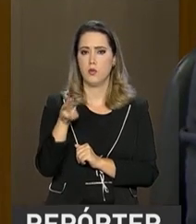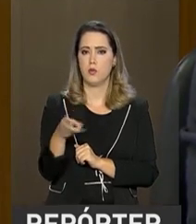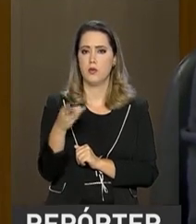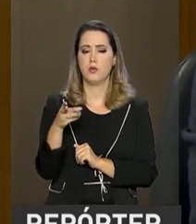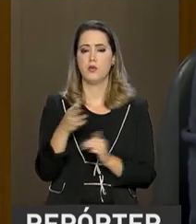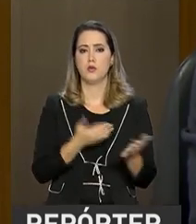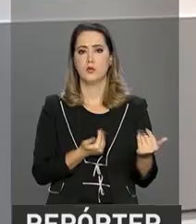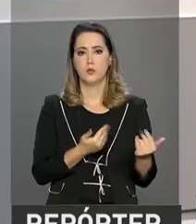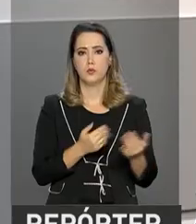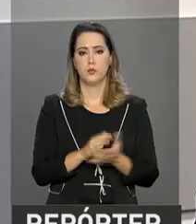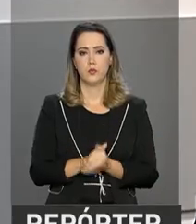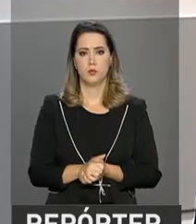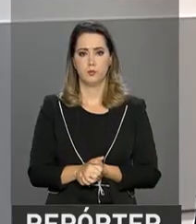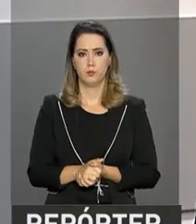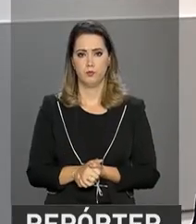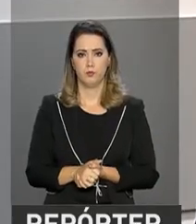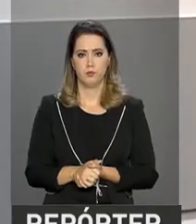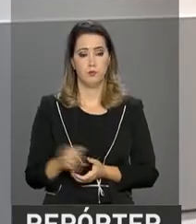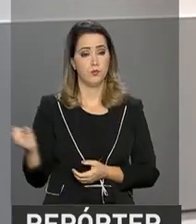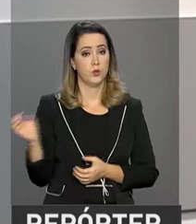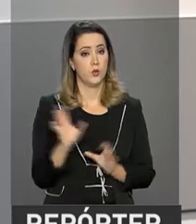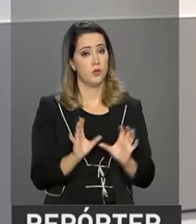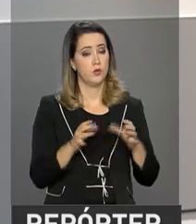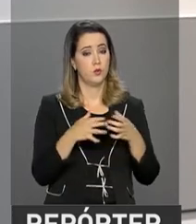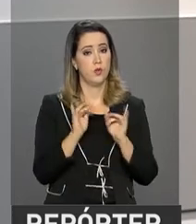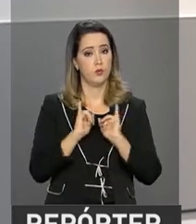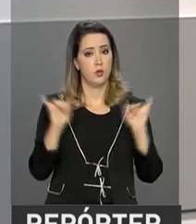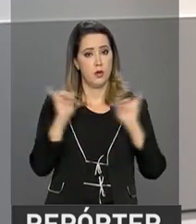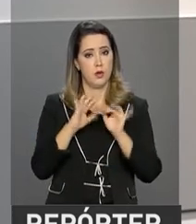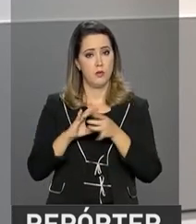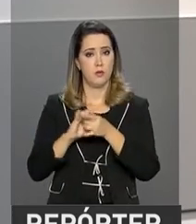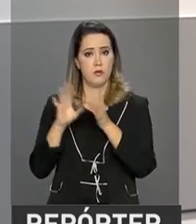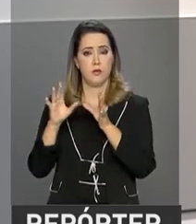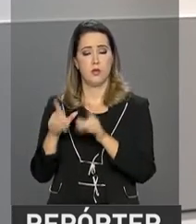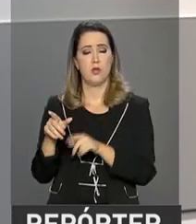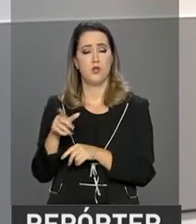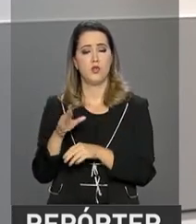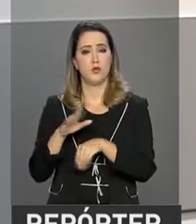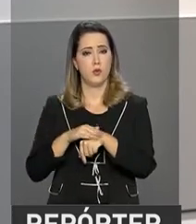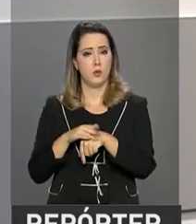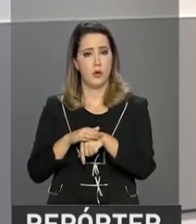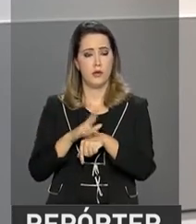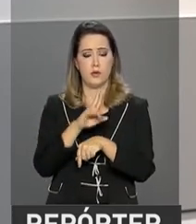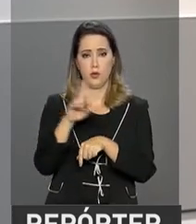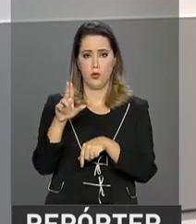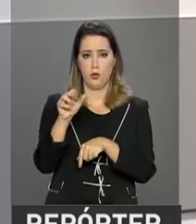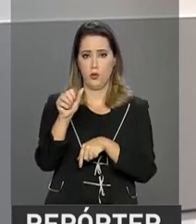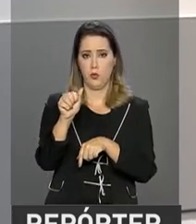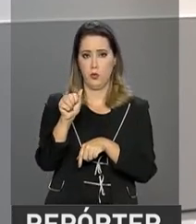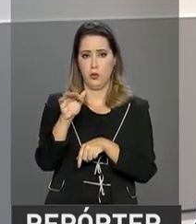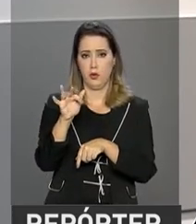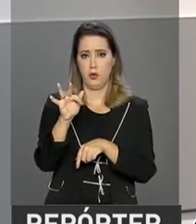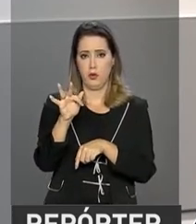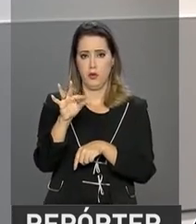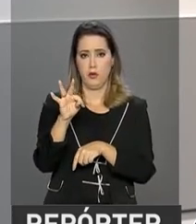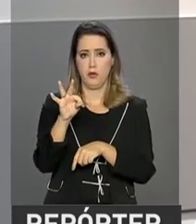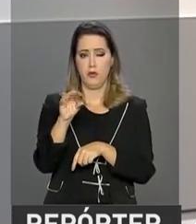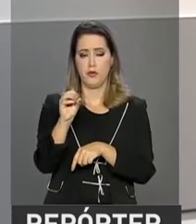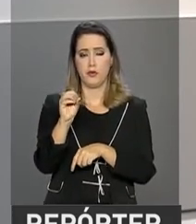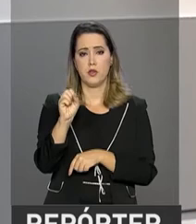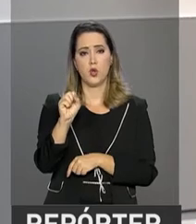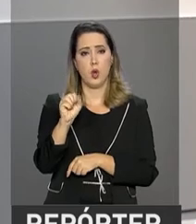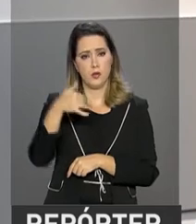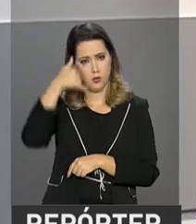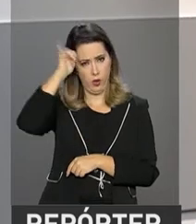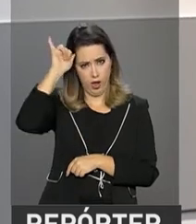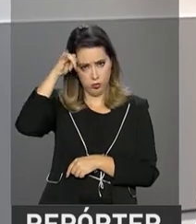moram no brasil novas áreas são declaradas livres de aftosa no norte do país o ministro da agricultura blairo